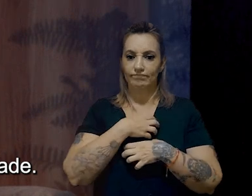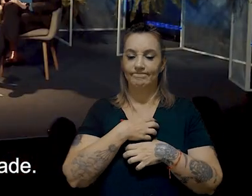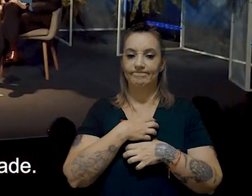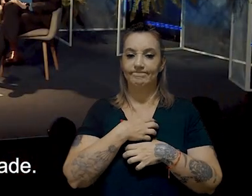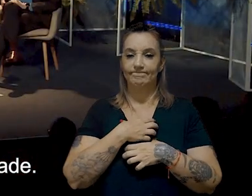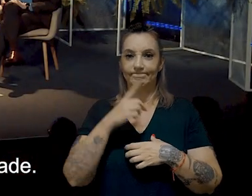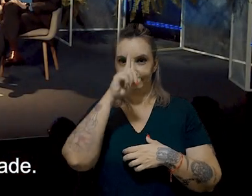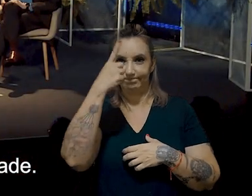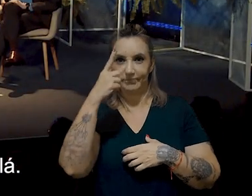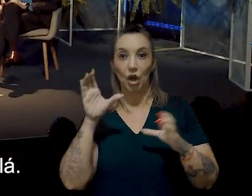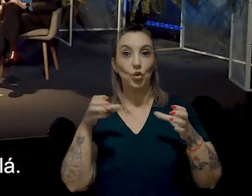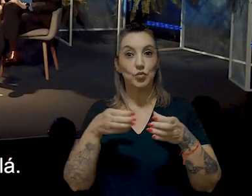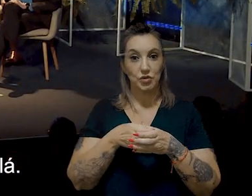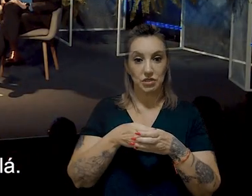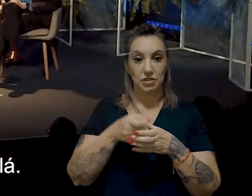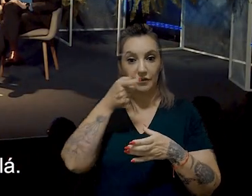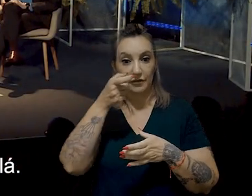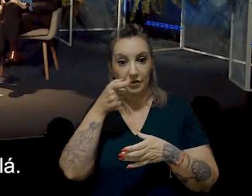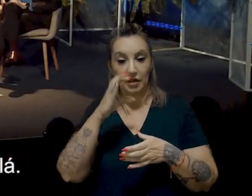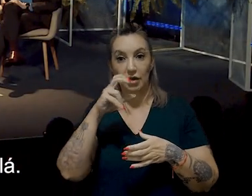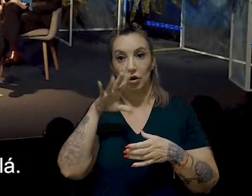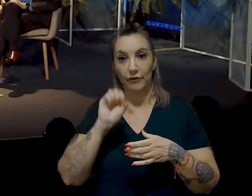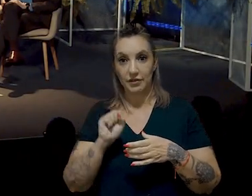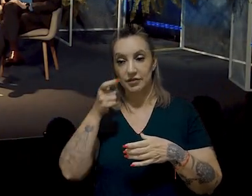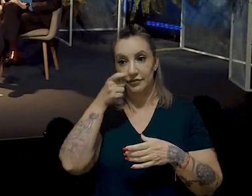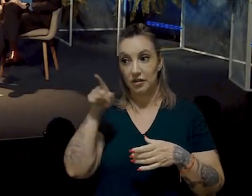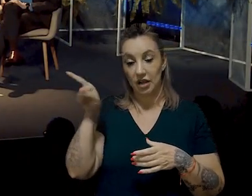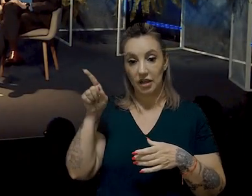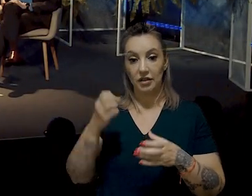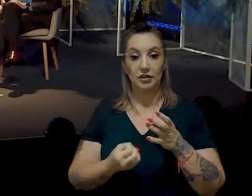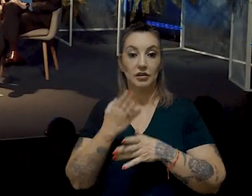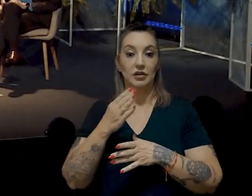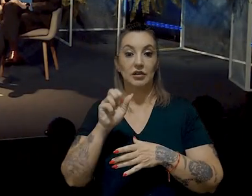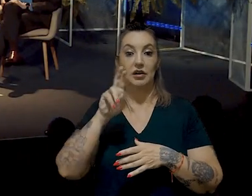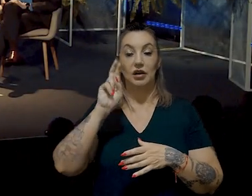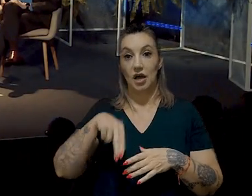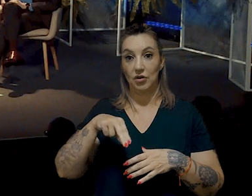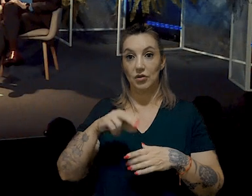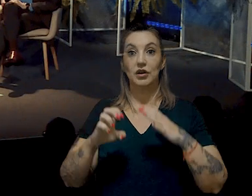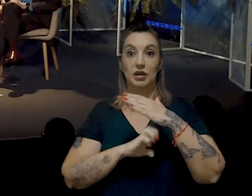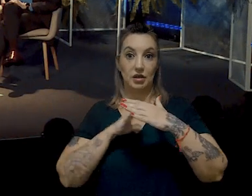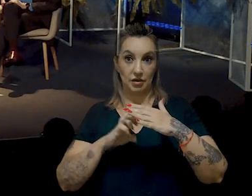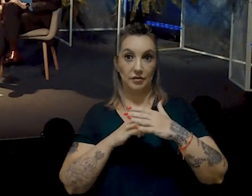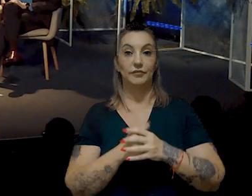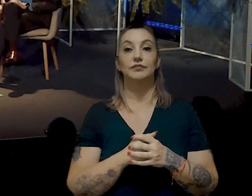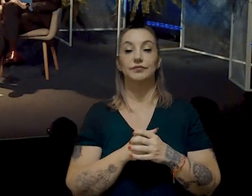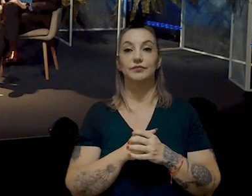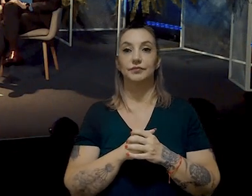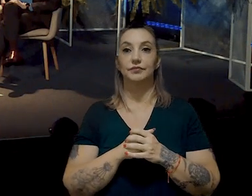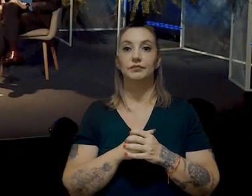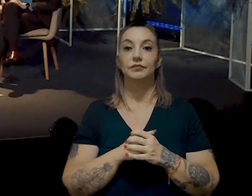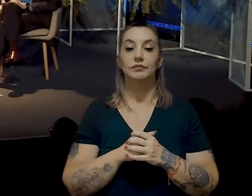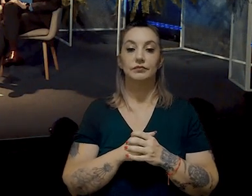Impacto de contestação da comunidade o Cloves acompanha com a gente lá né criou-se ali uma imagem em relação a